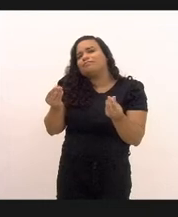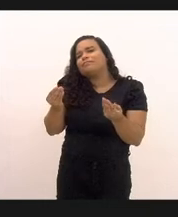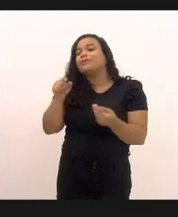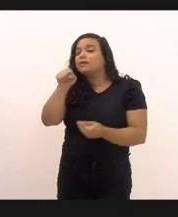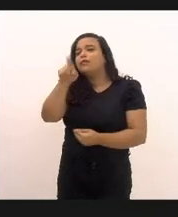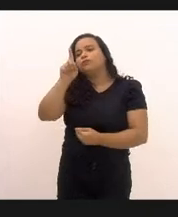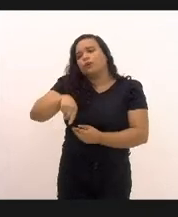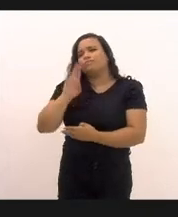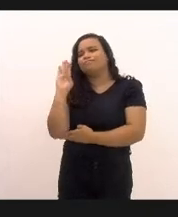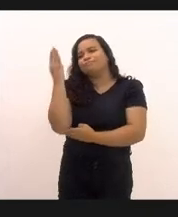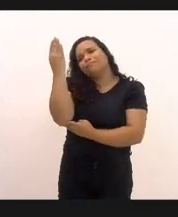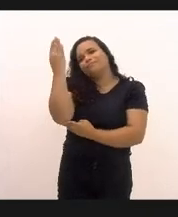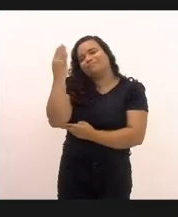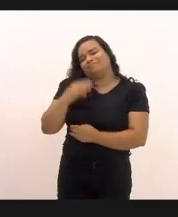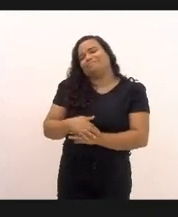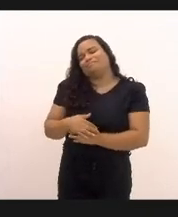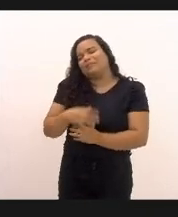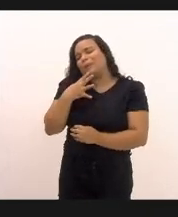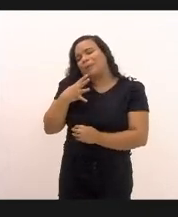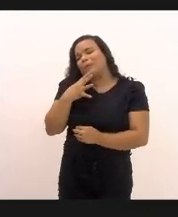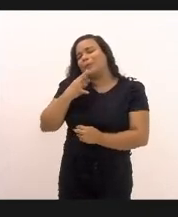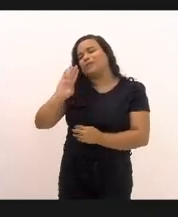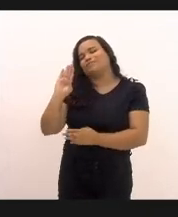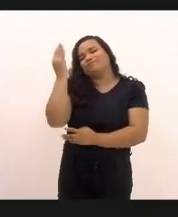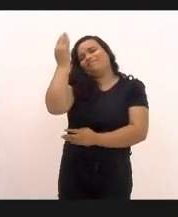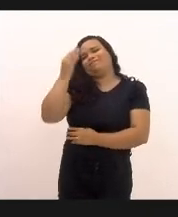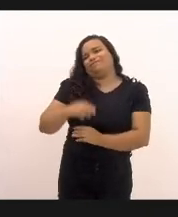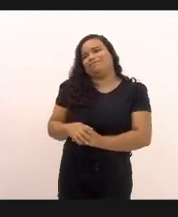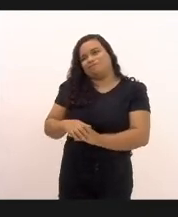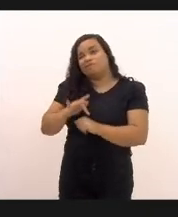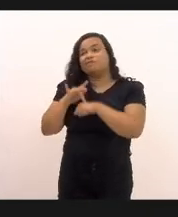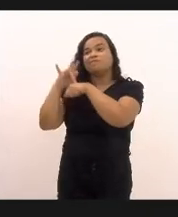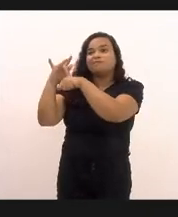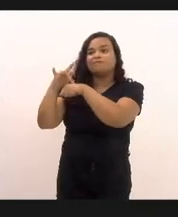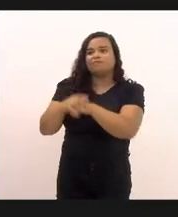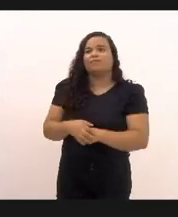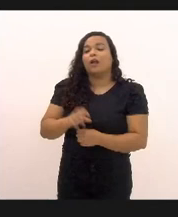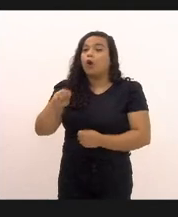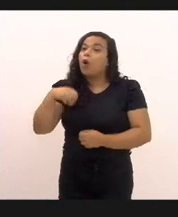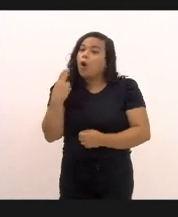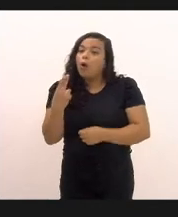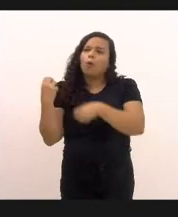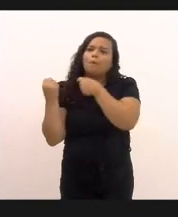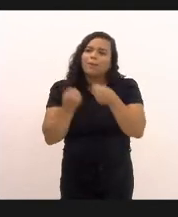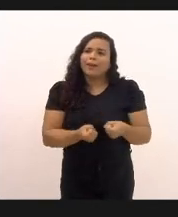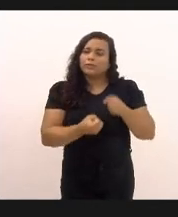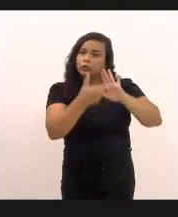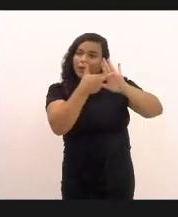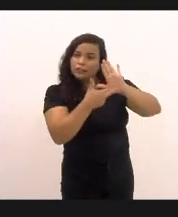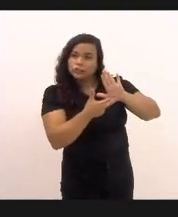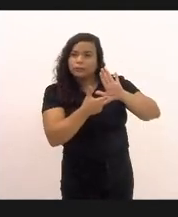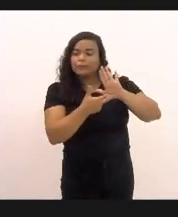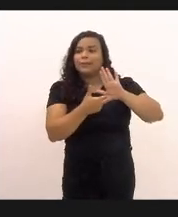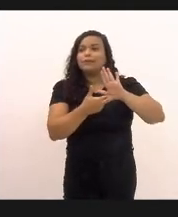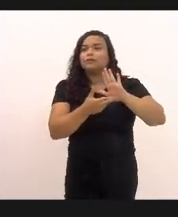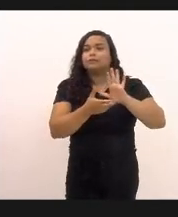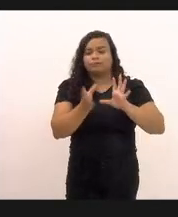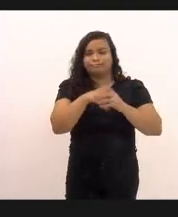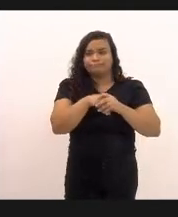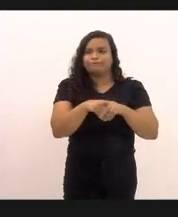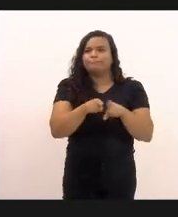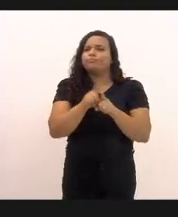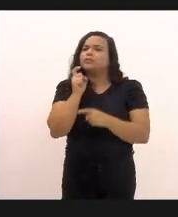chama hipocrisia, ou o peso do regimento interno e duas medidas.